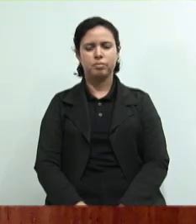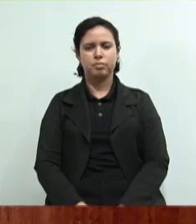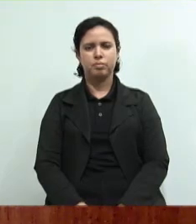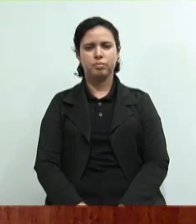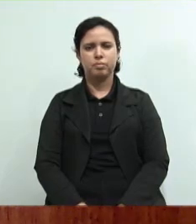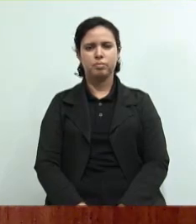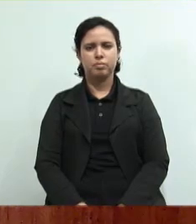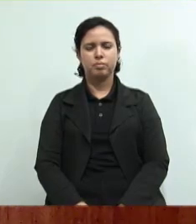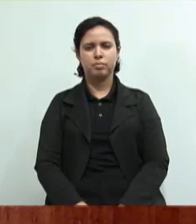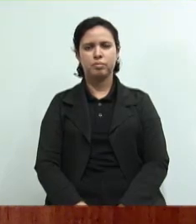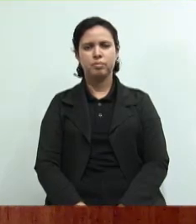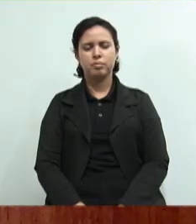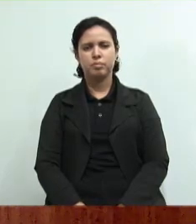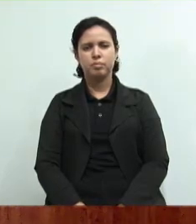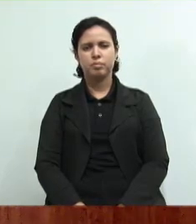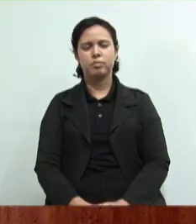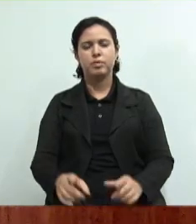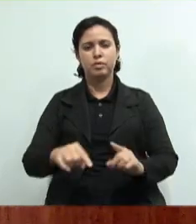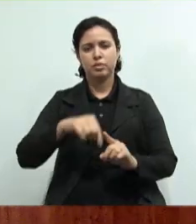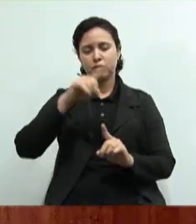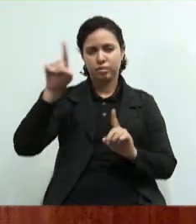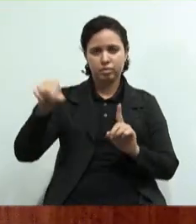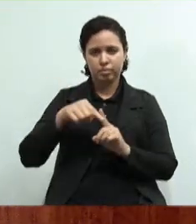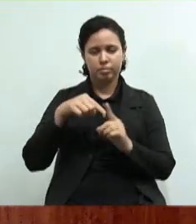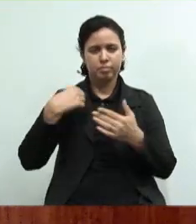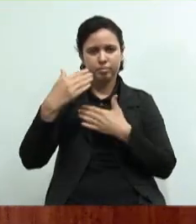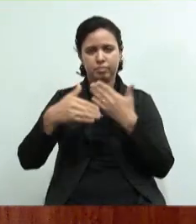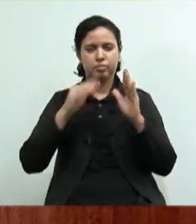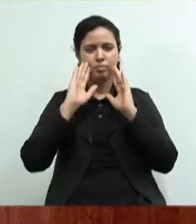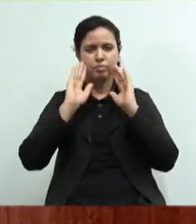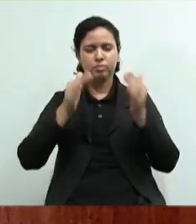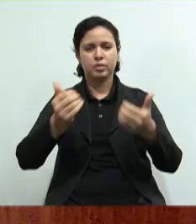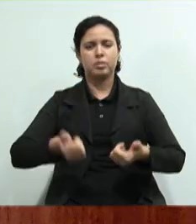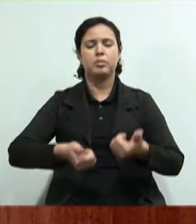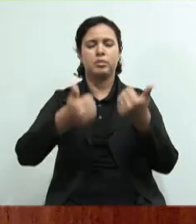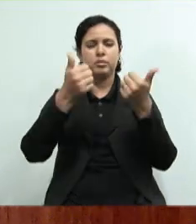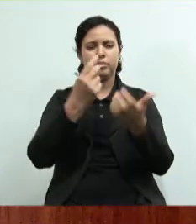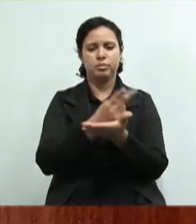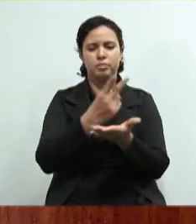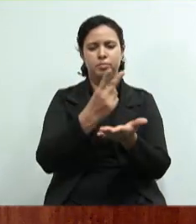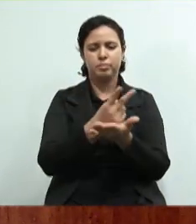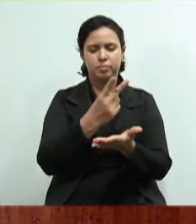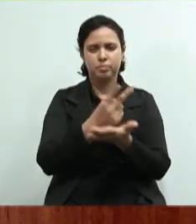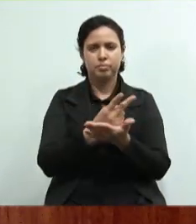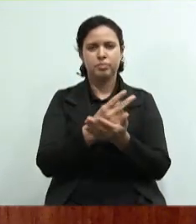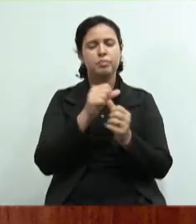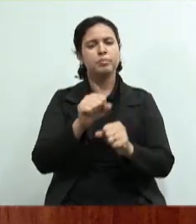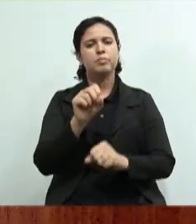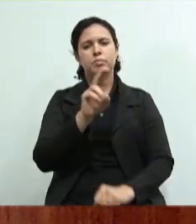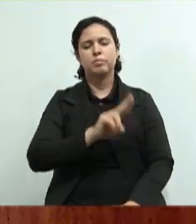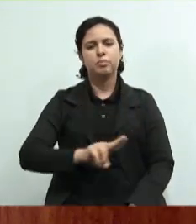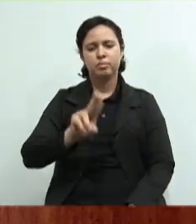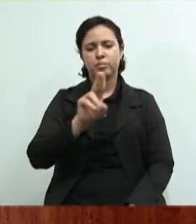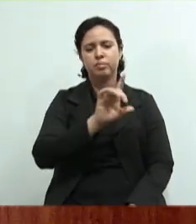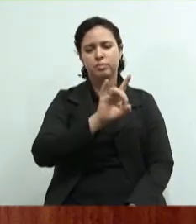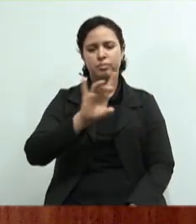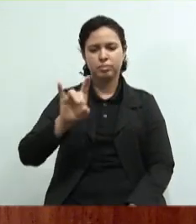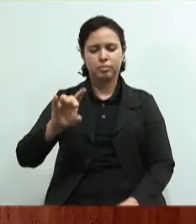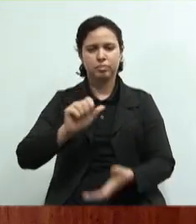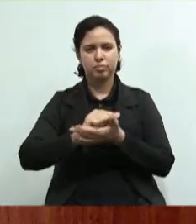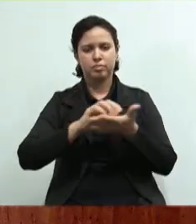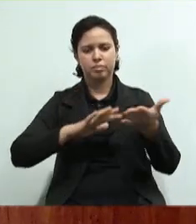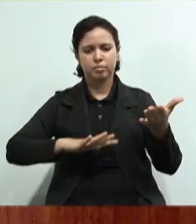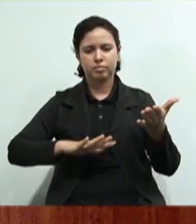Nossa! Ele diz que é um ciclo de desenvolvimento que tem o foco na melhoria contínua, pode ser aplicado em cada uma